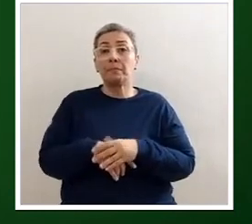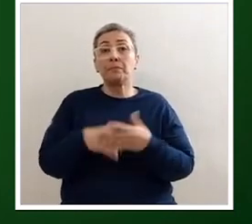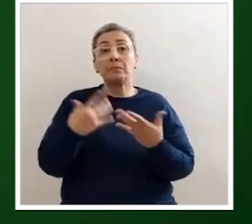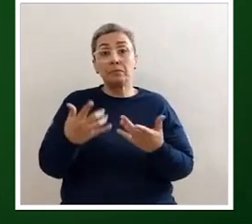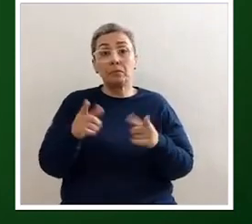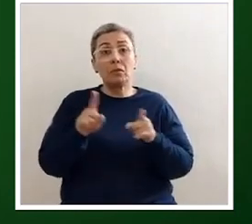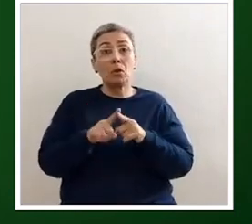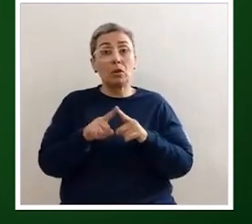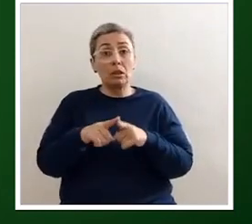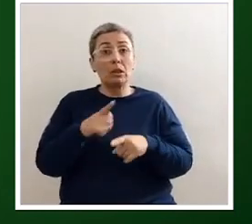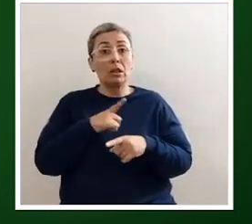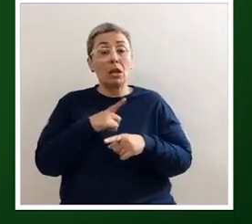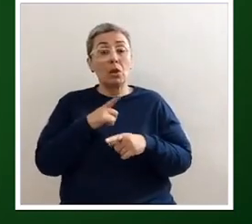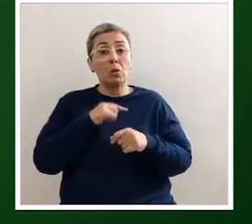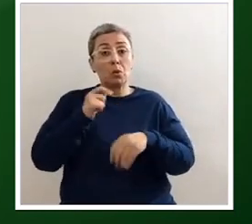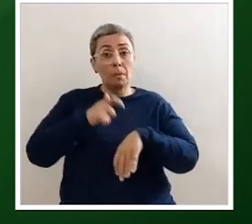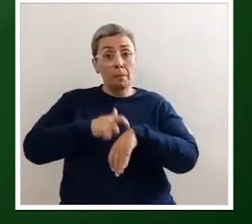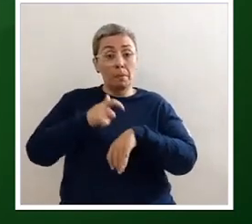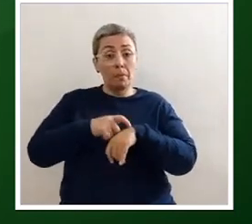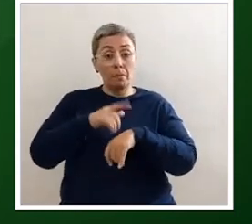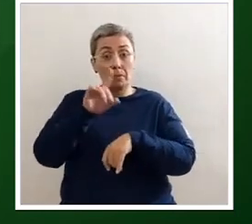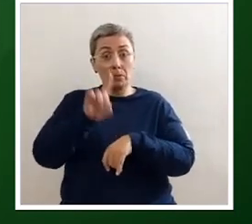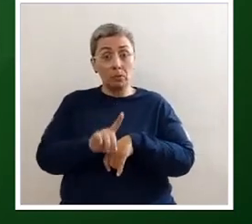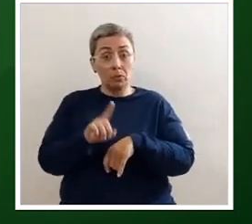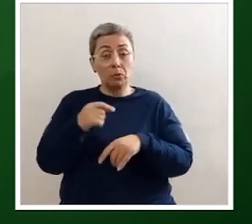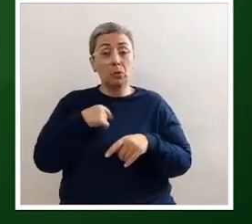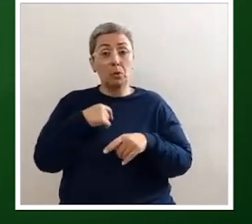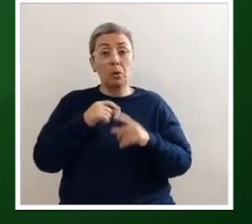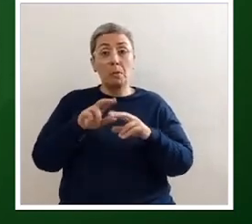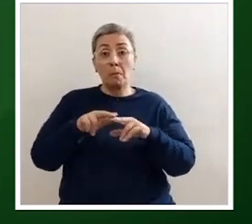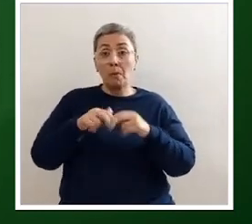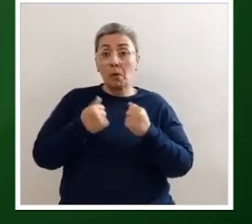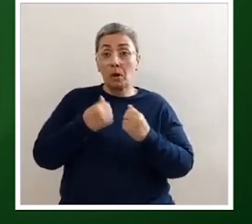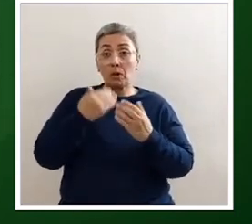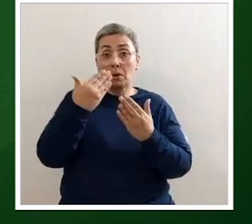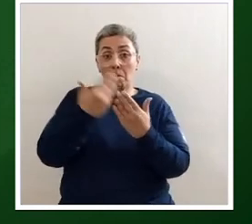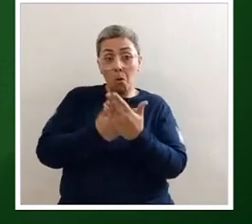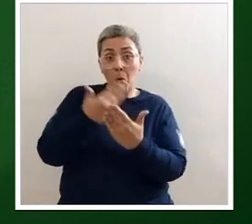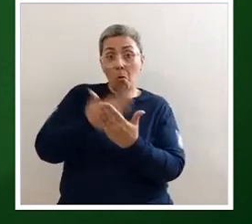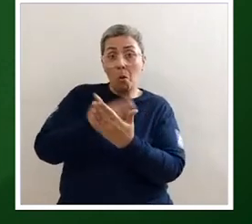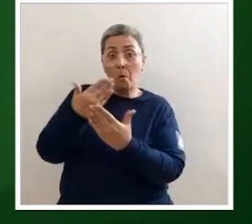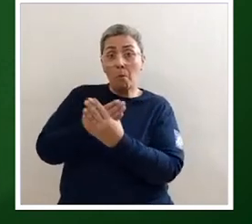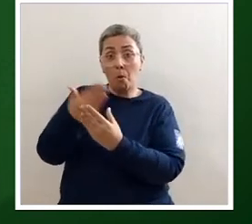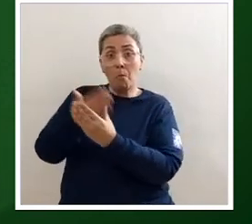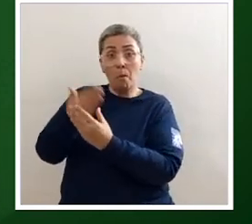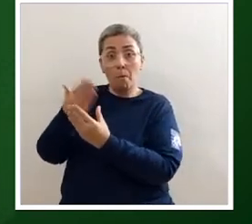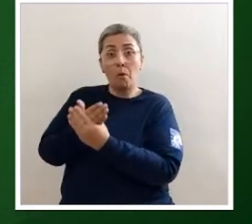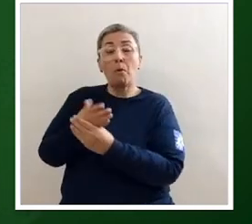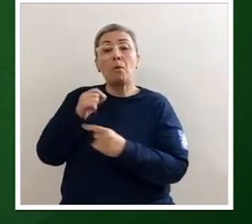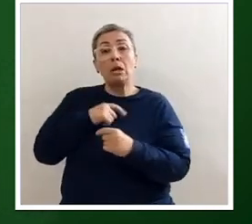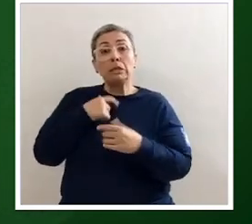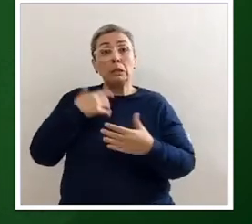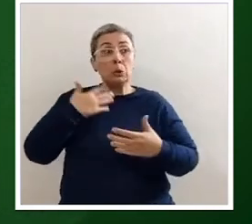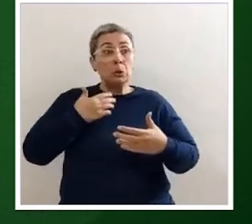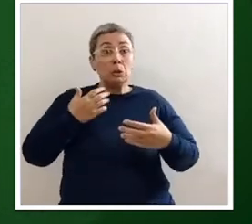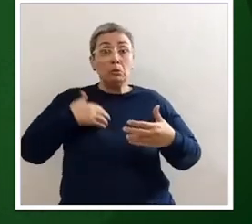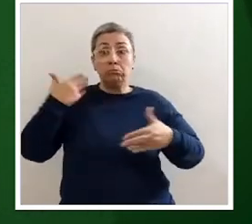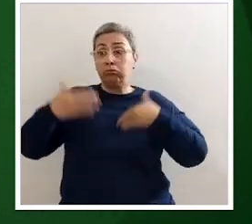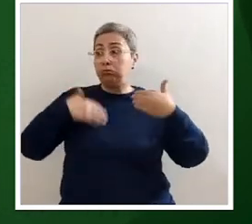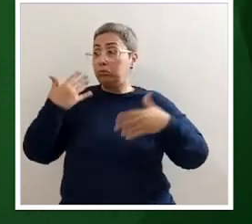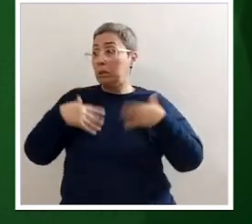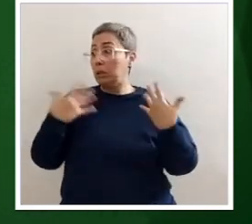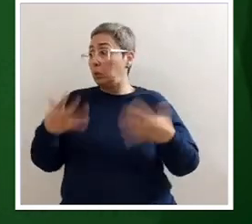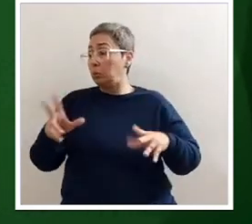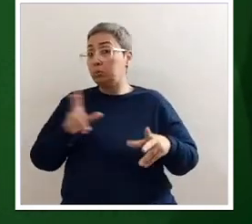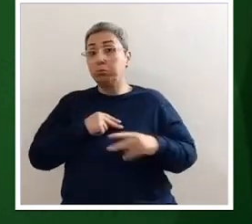nós tivemos um momento na diretoria e por conta da Justiça judicialização um pouco de desespero ela falou nossa